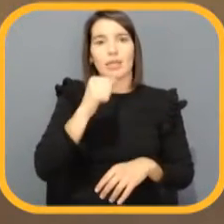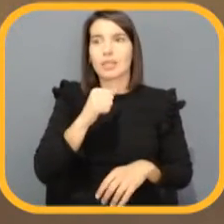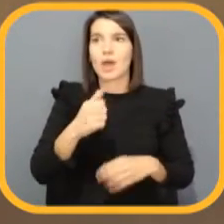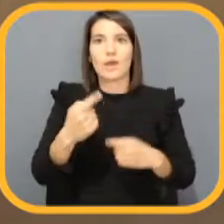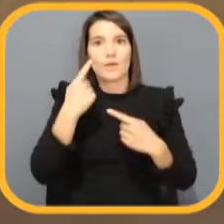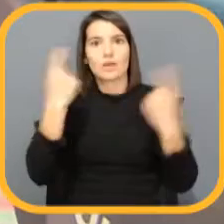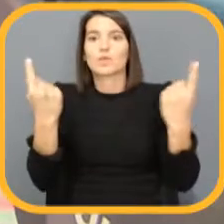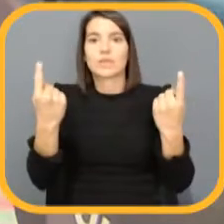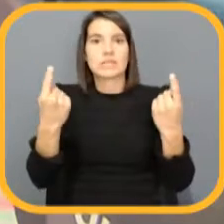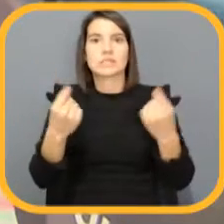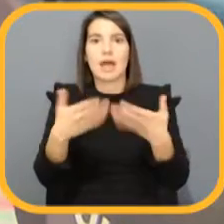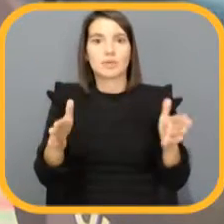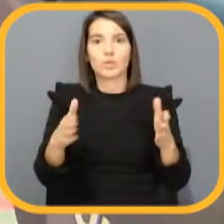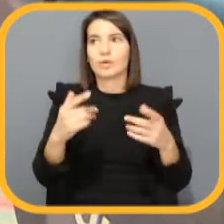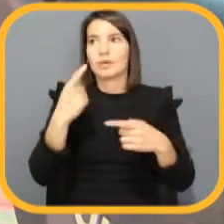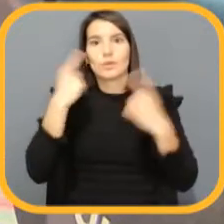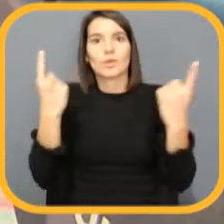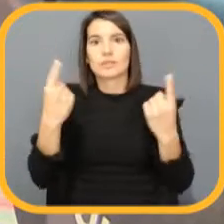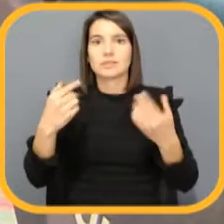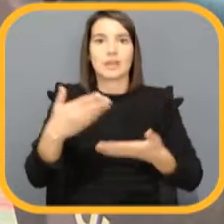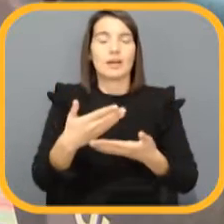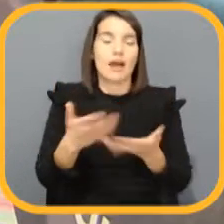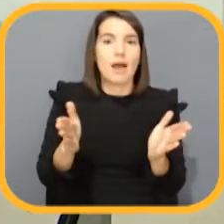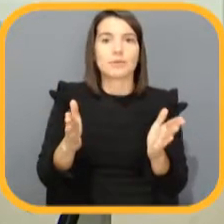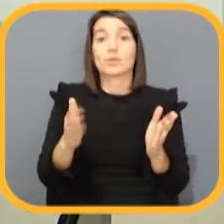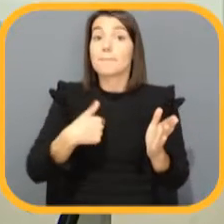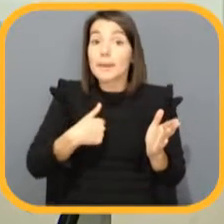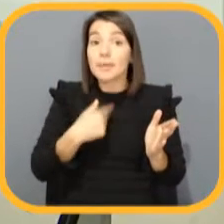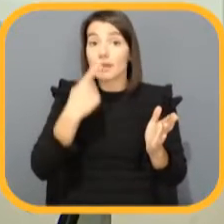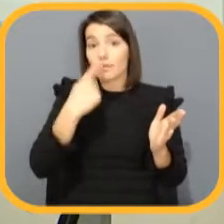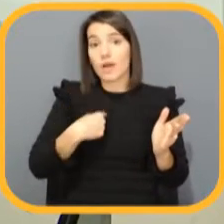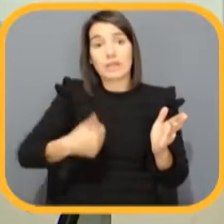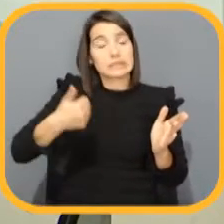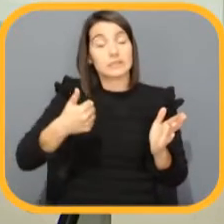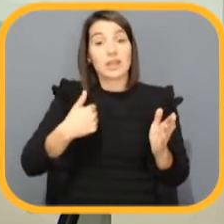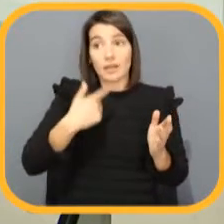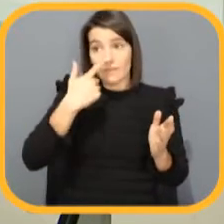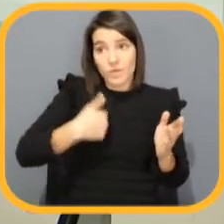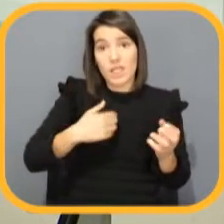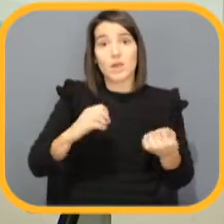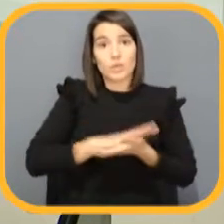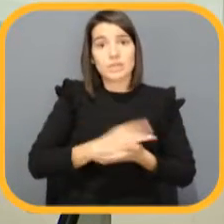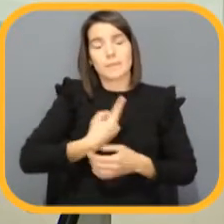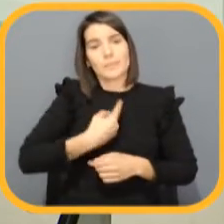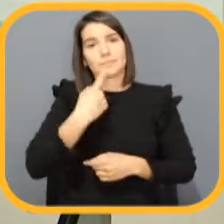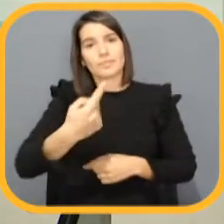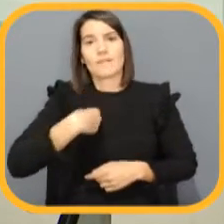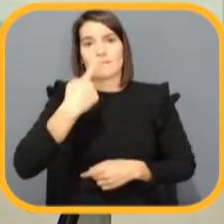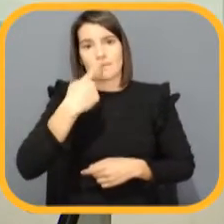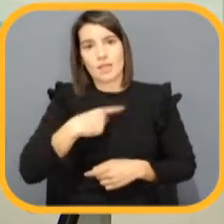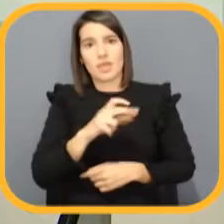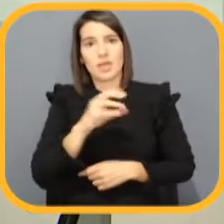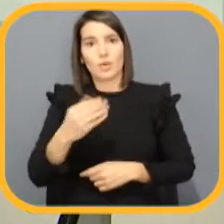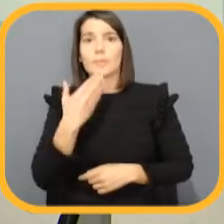breaking news permanente, mas quando erramos há um princípio para mim basilar, que é se eu errei a dar uma notícia, eu tenho que assumir que